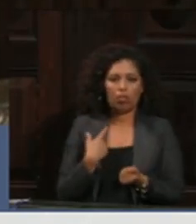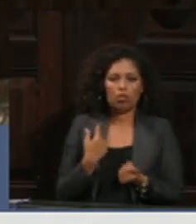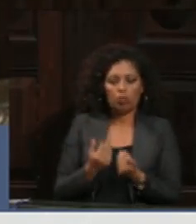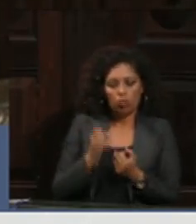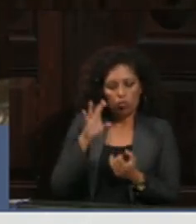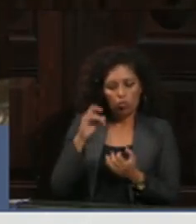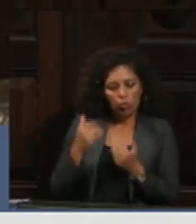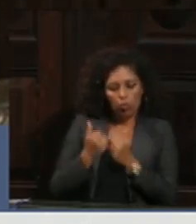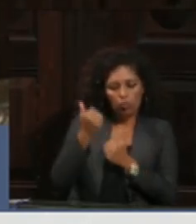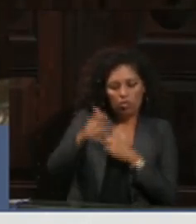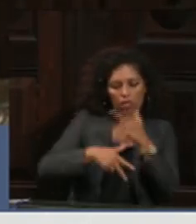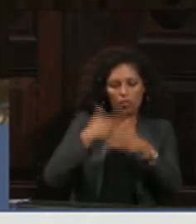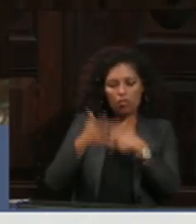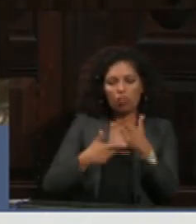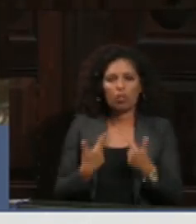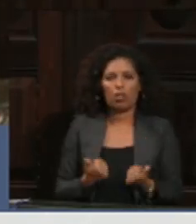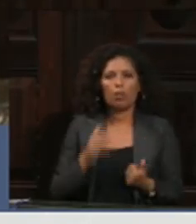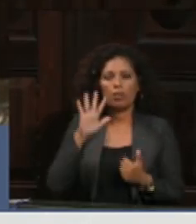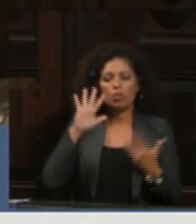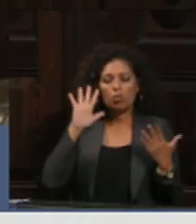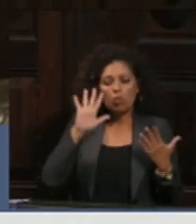para dizer que hoje